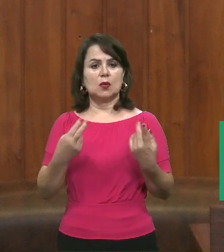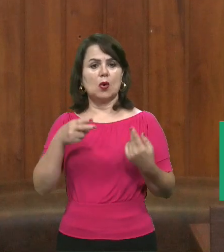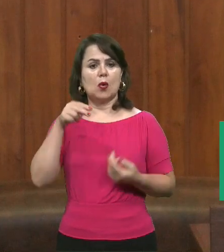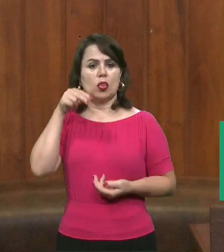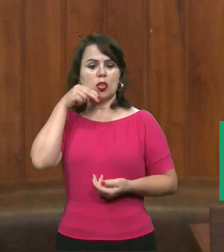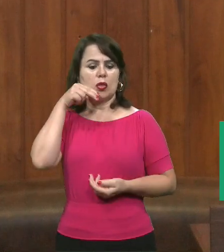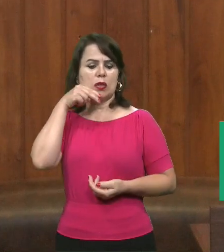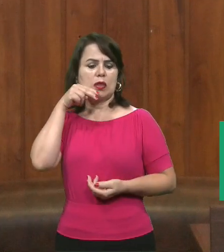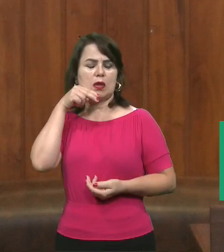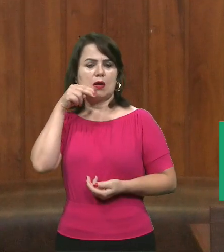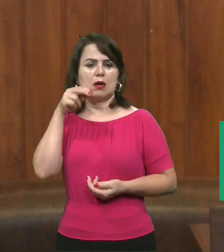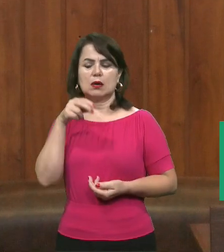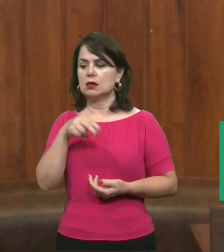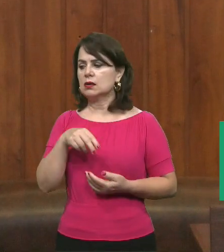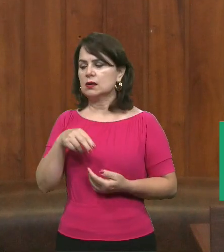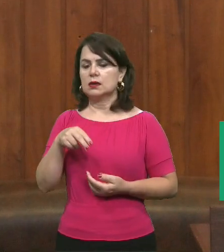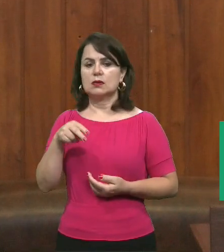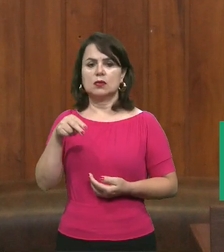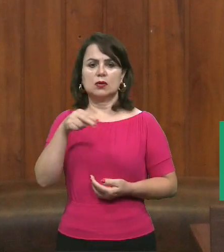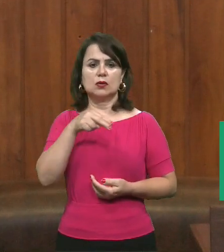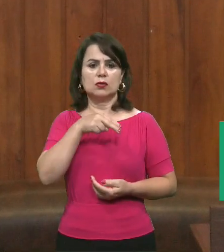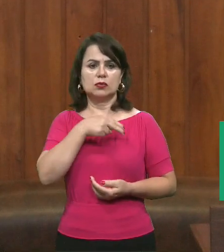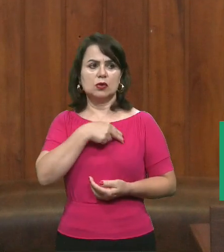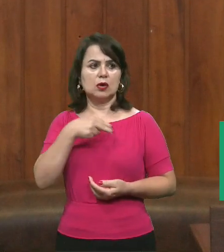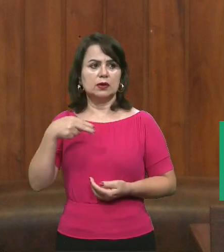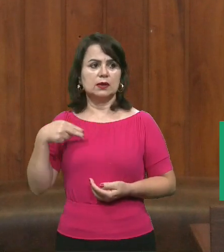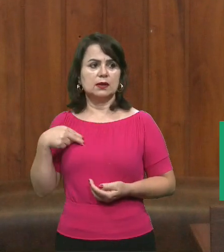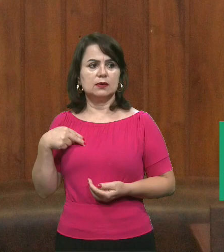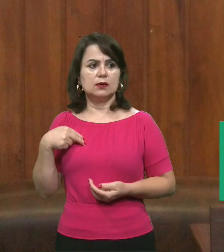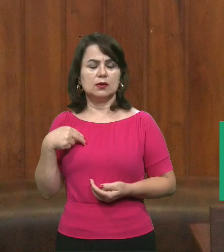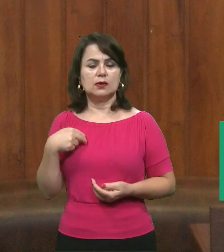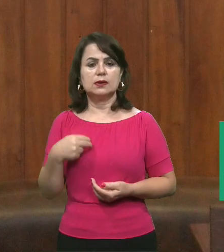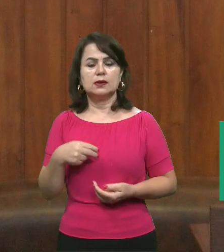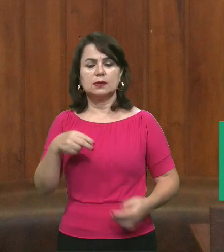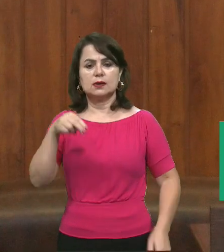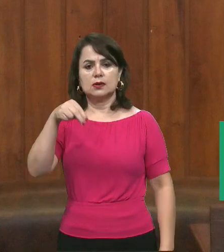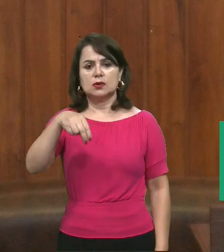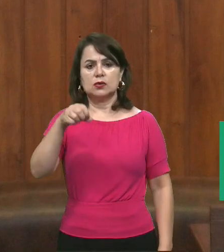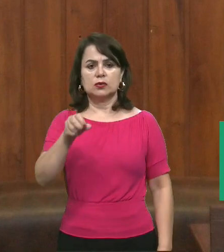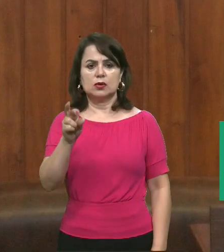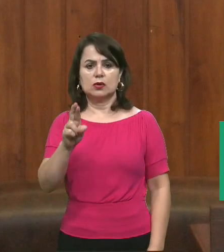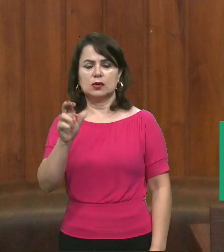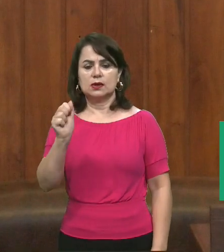Daniel. As empresas têm todos que entraram aqui na concorrência. A nora